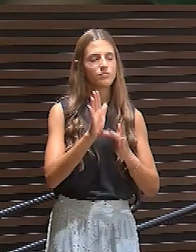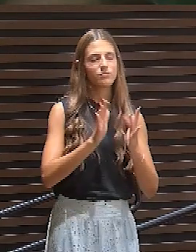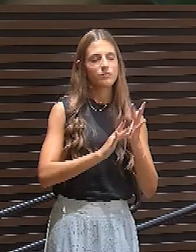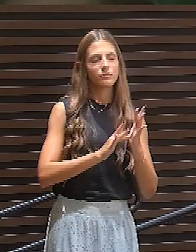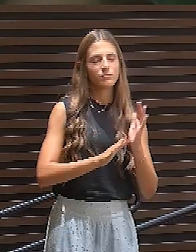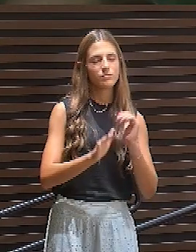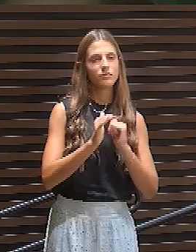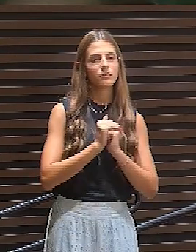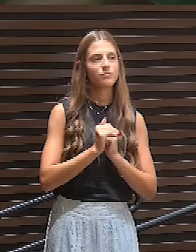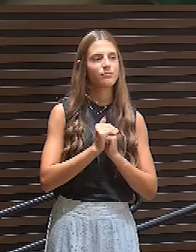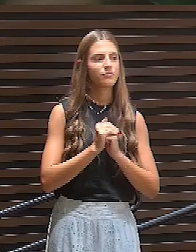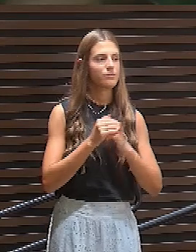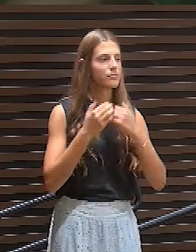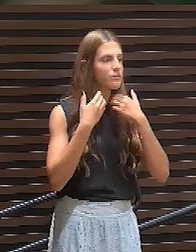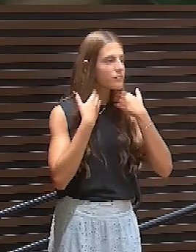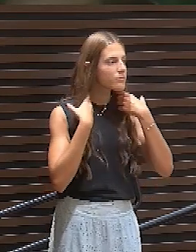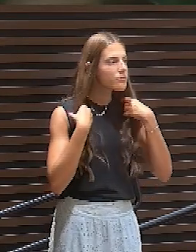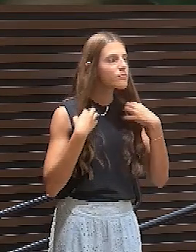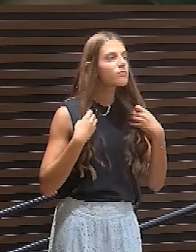Jesus. Amém.